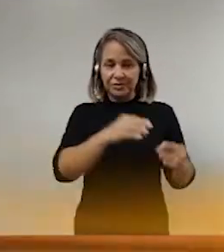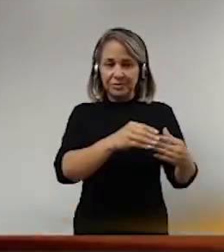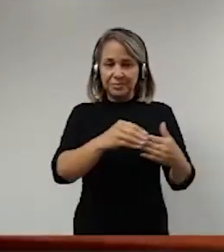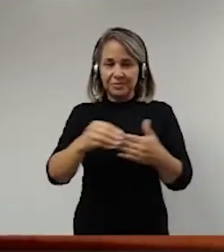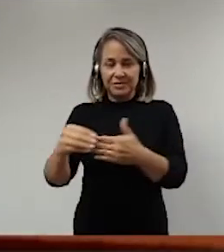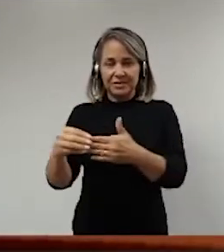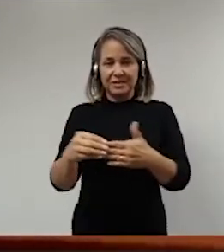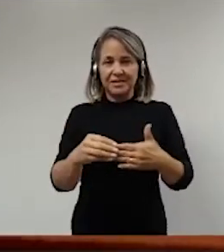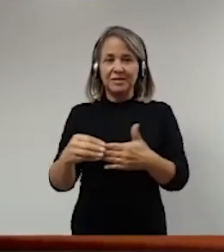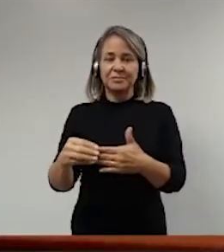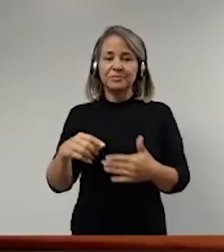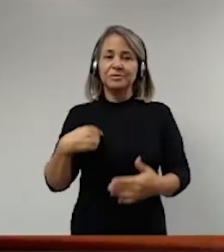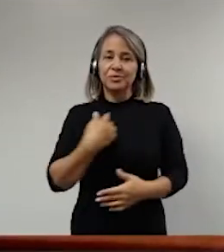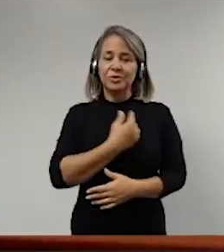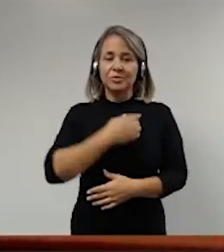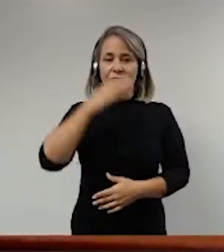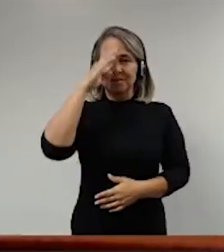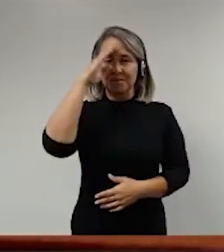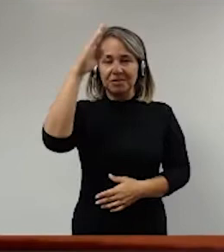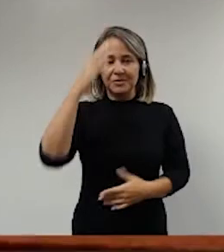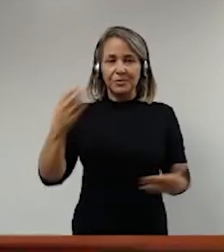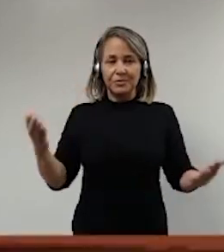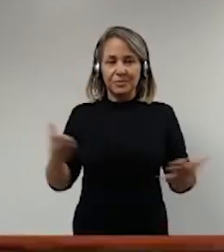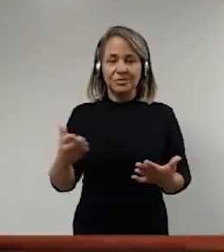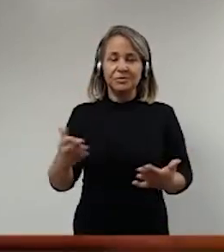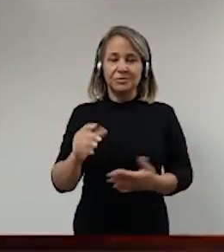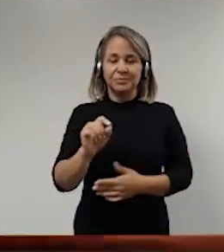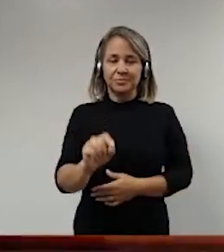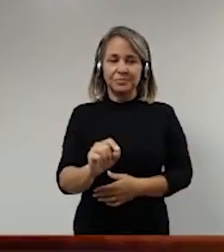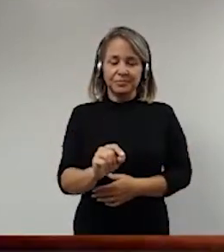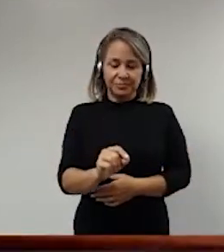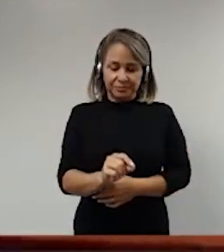o nosso capitão hoje, que é um